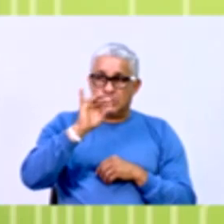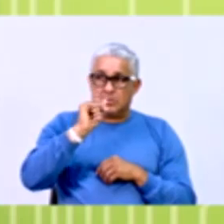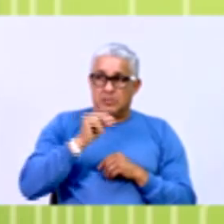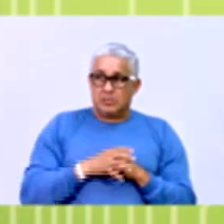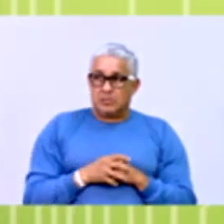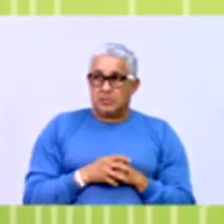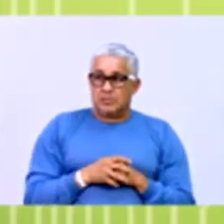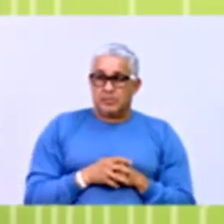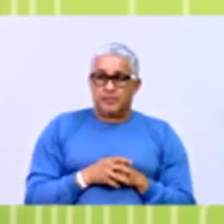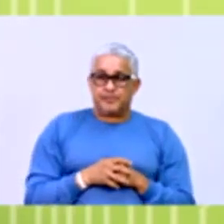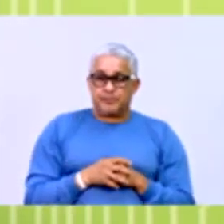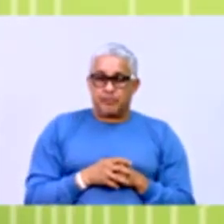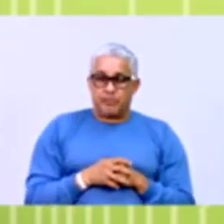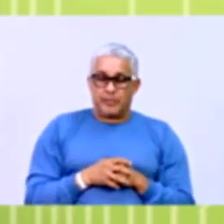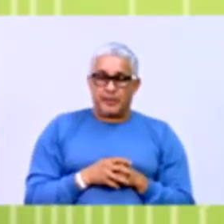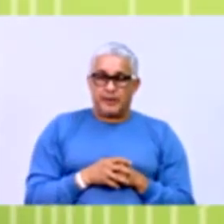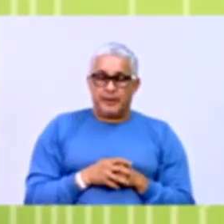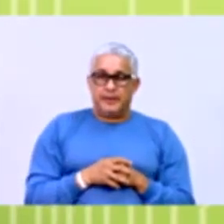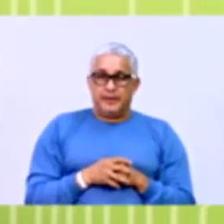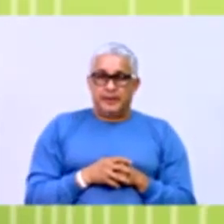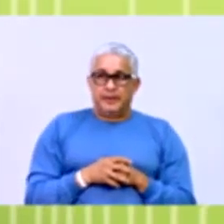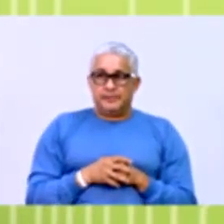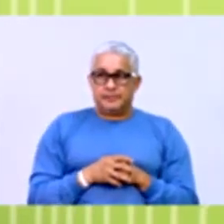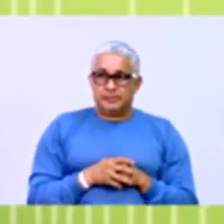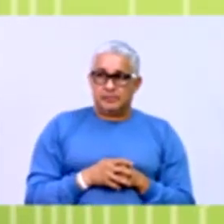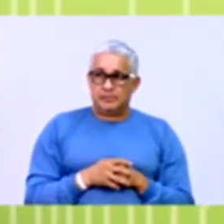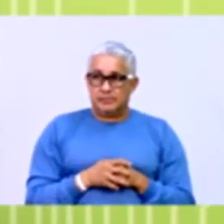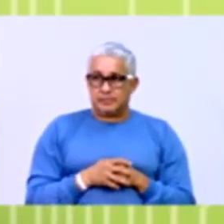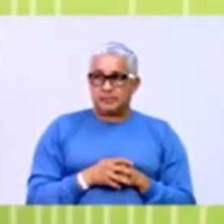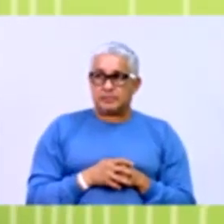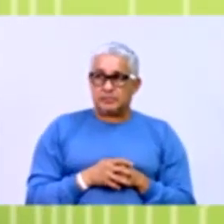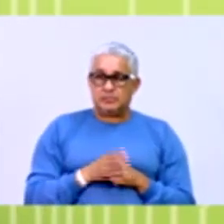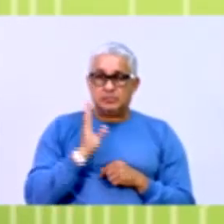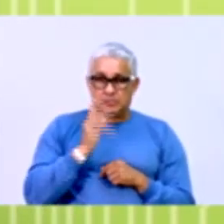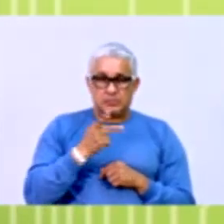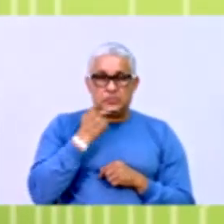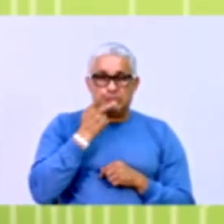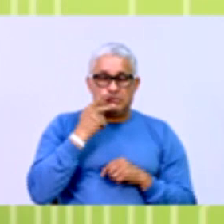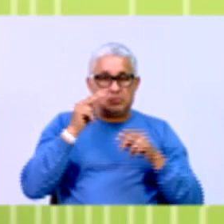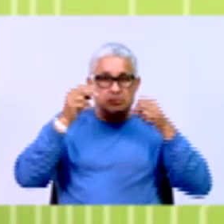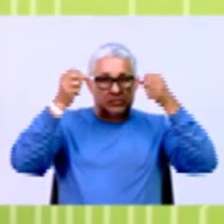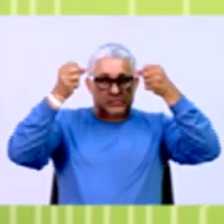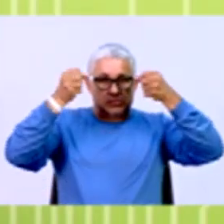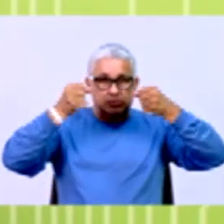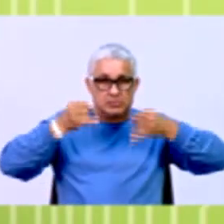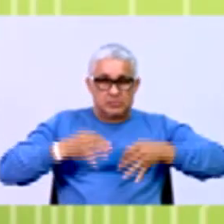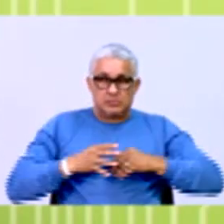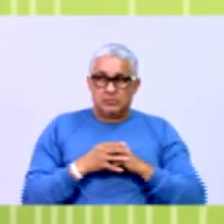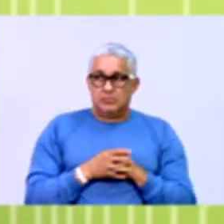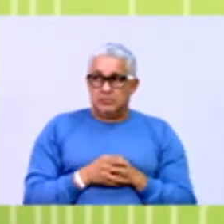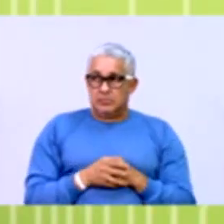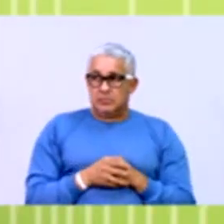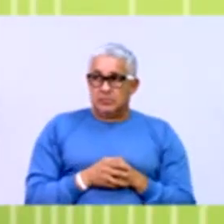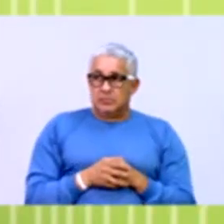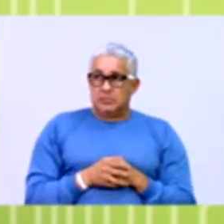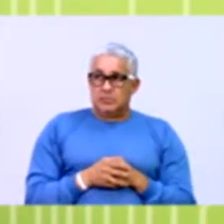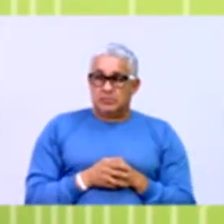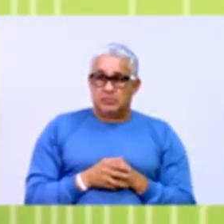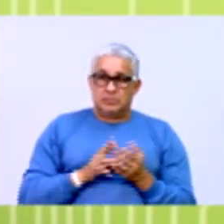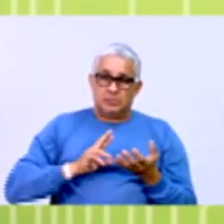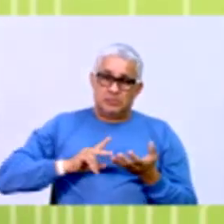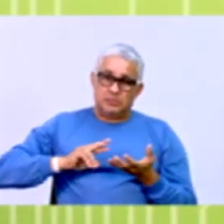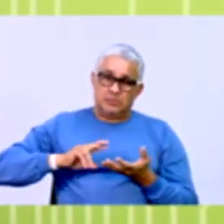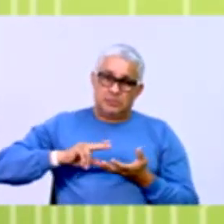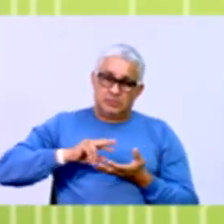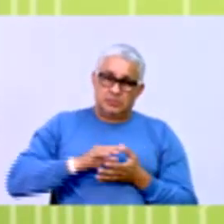ó, vamos lá. Então, a gente já falou, né, uma série de coisas sobre